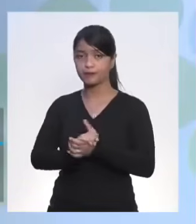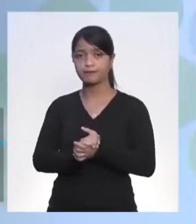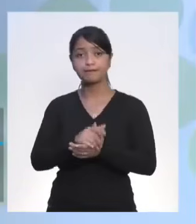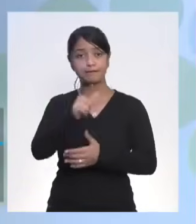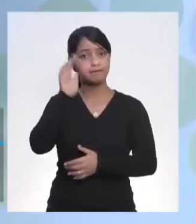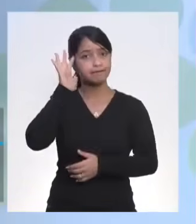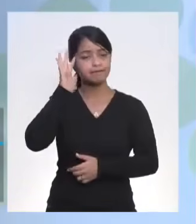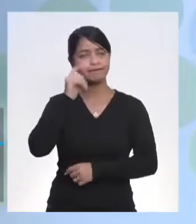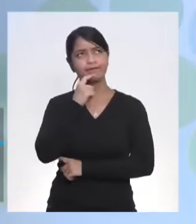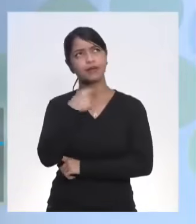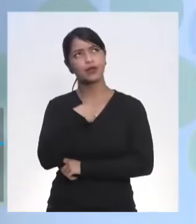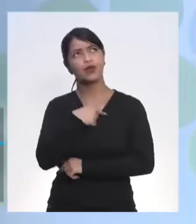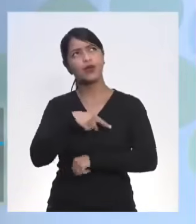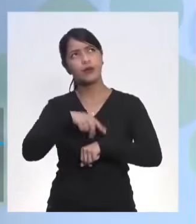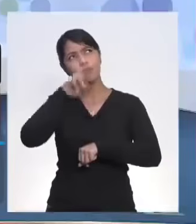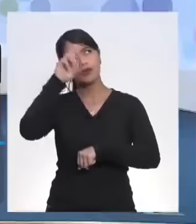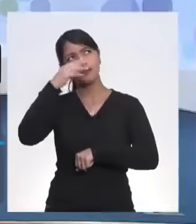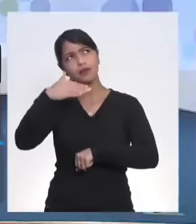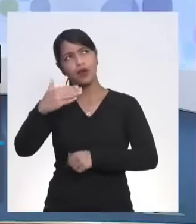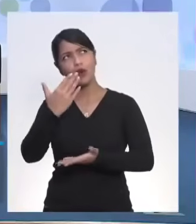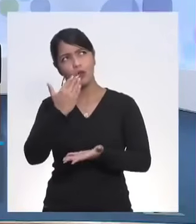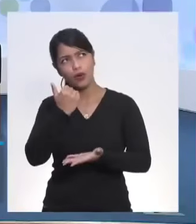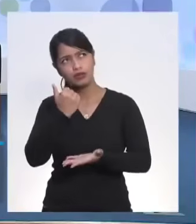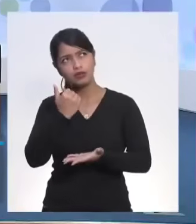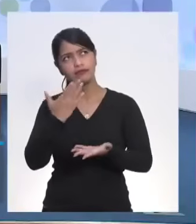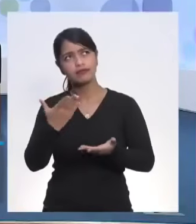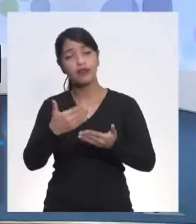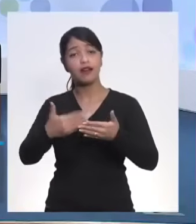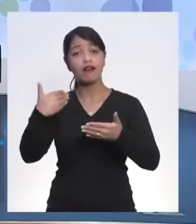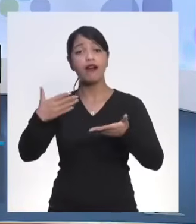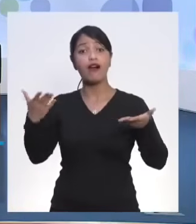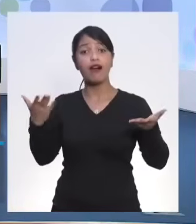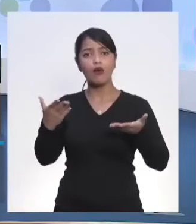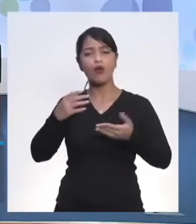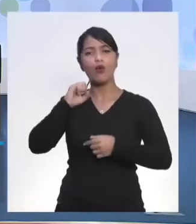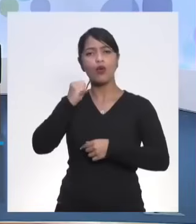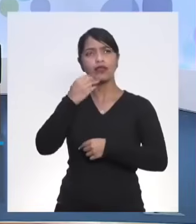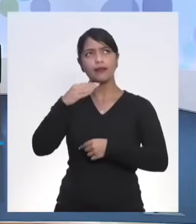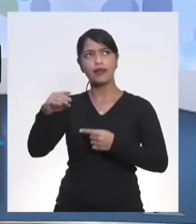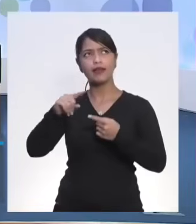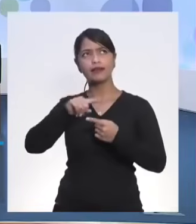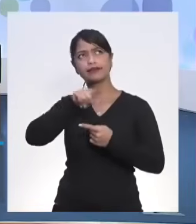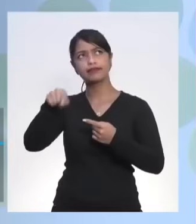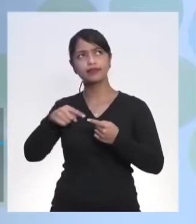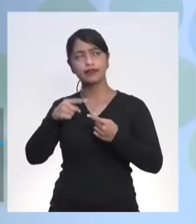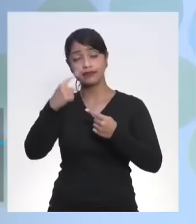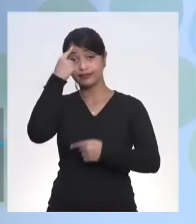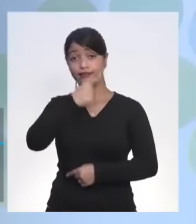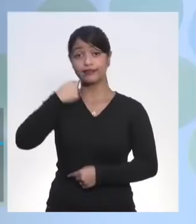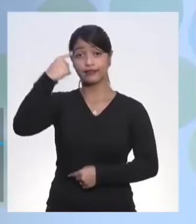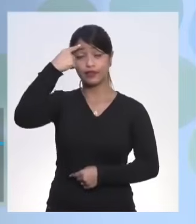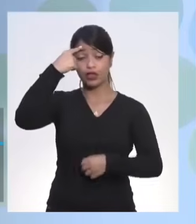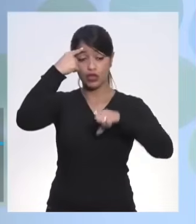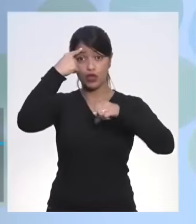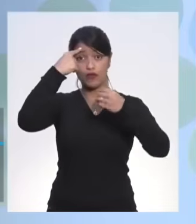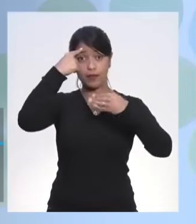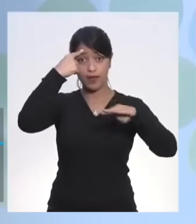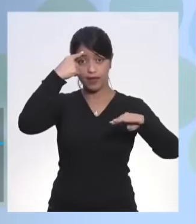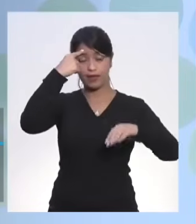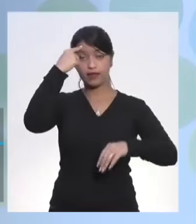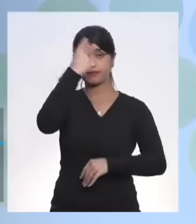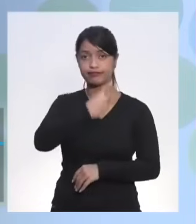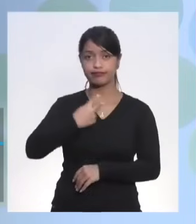almoçar 12h30, é só fazer uma conta. 8h30, 9h30, 10h30,